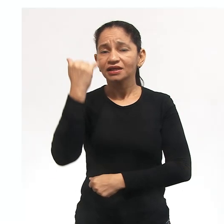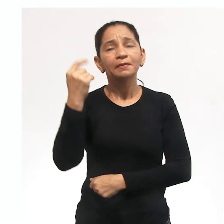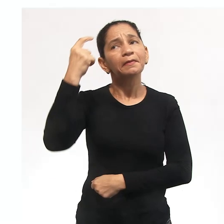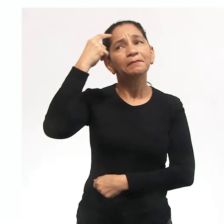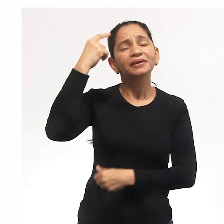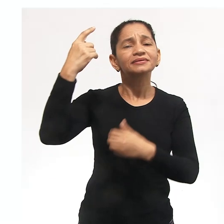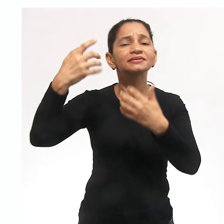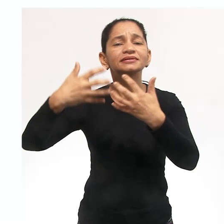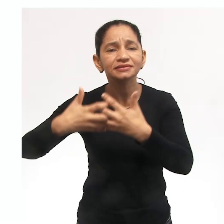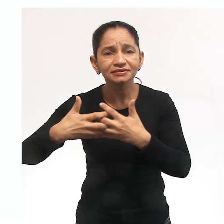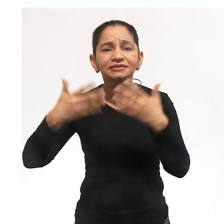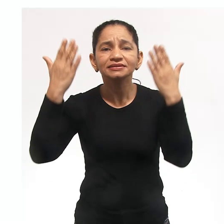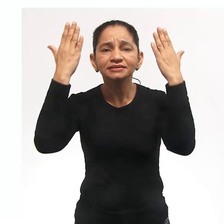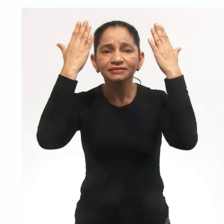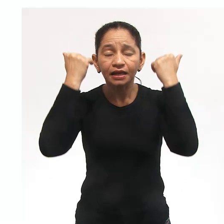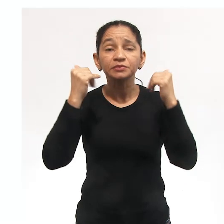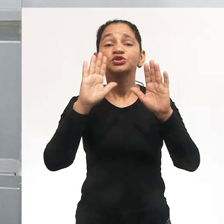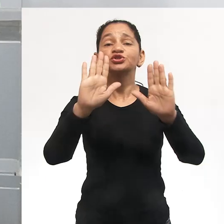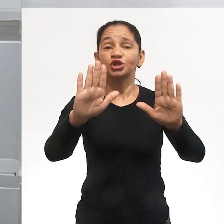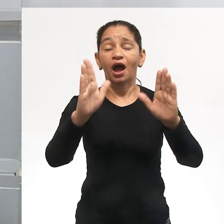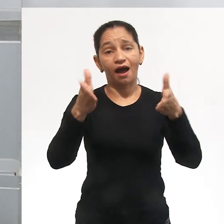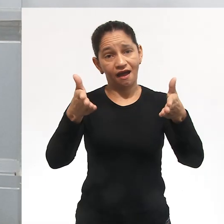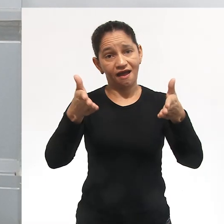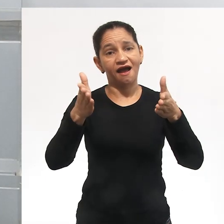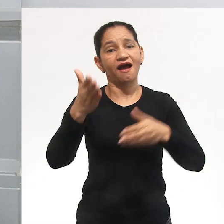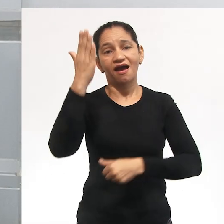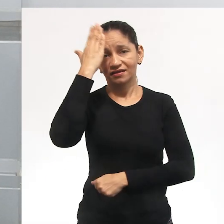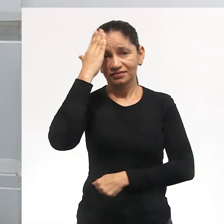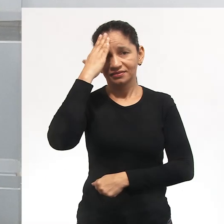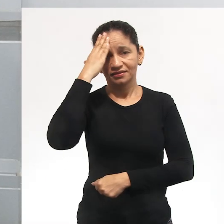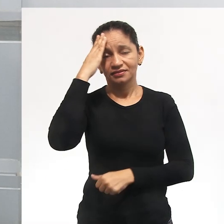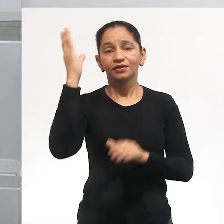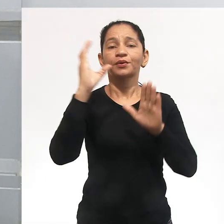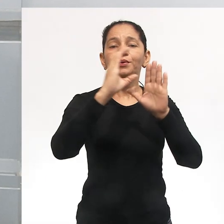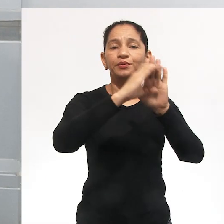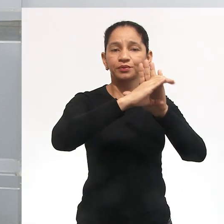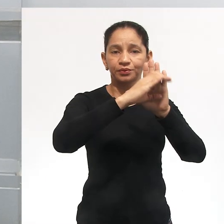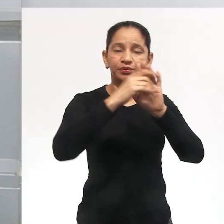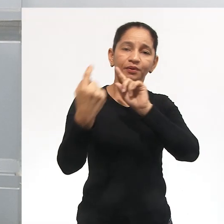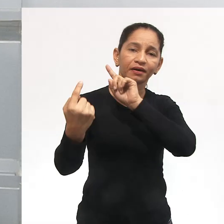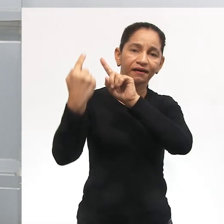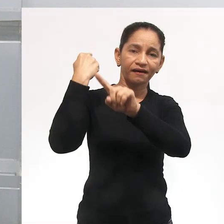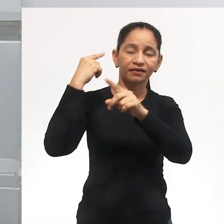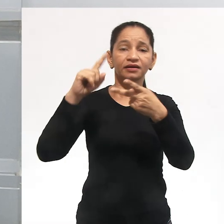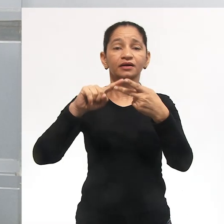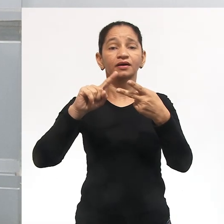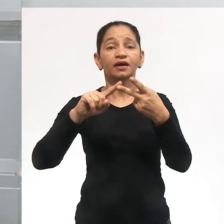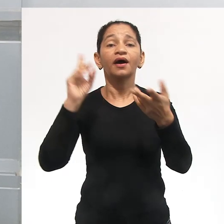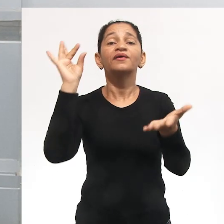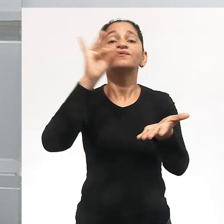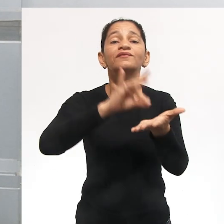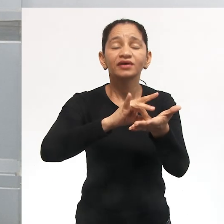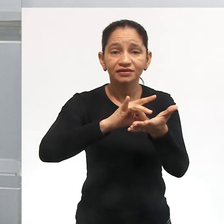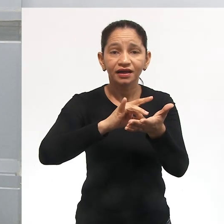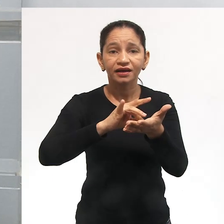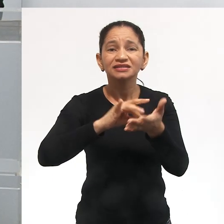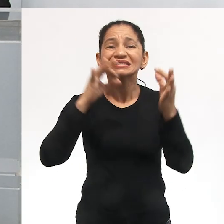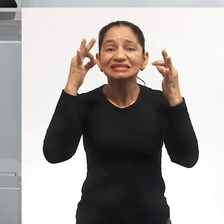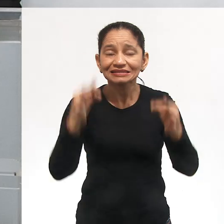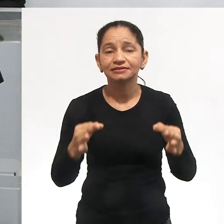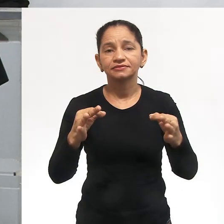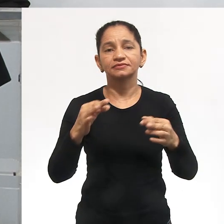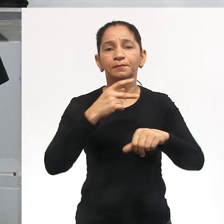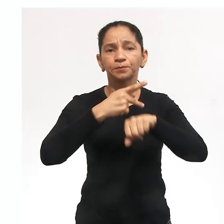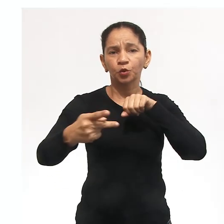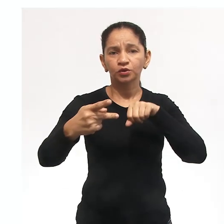que a gente vai pensar, que já entendemos o contexto da ciência contemporânea, o que é a verdade absoluta, agora